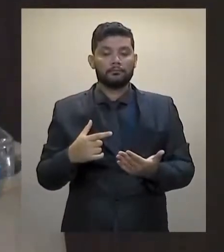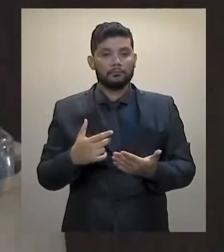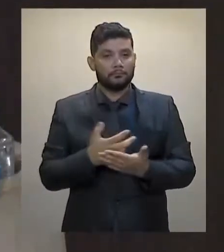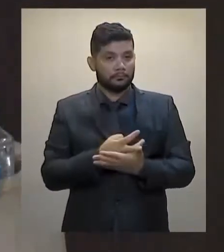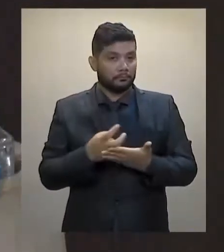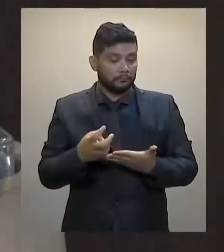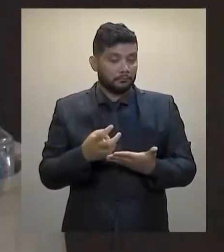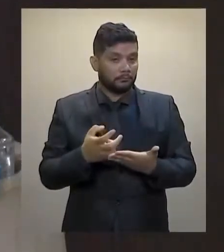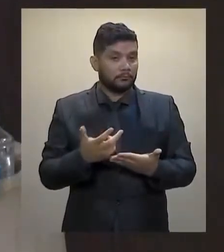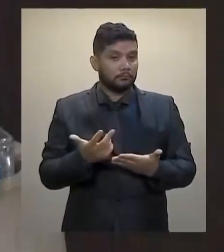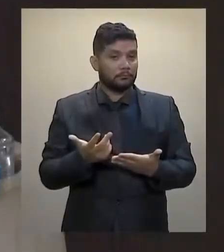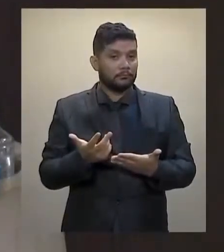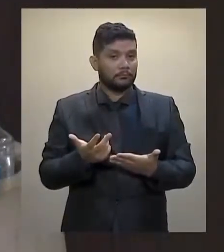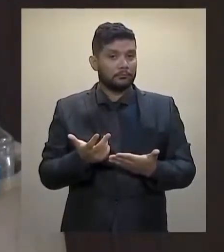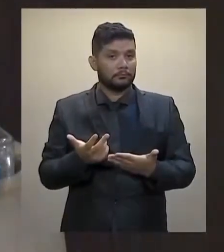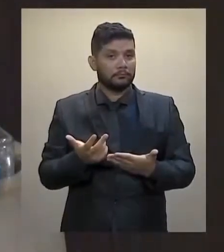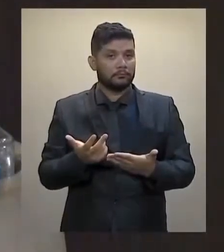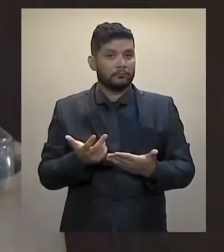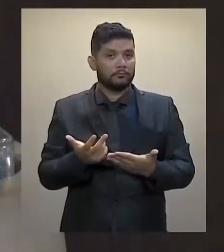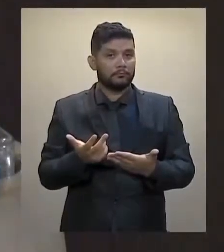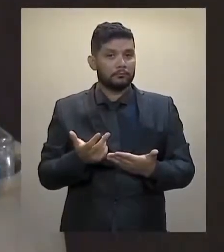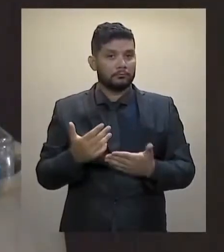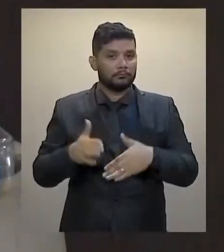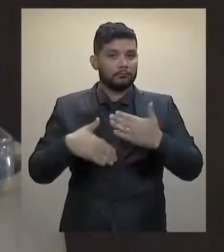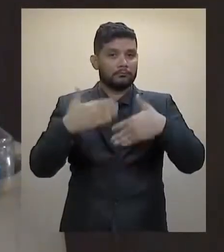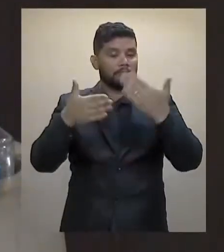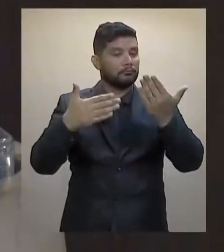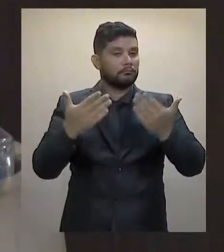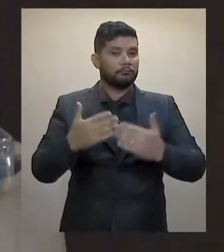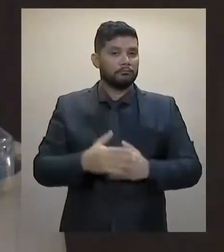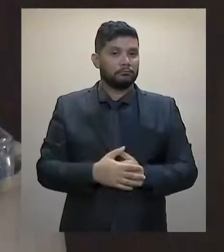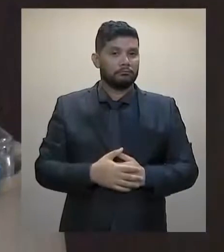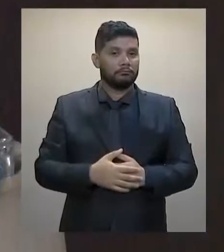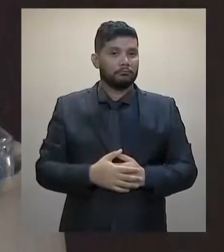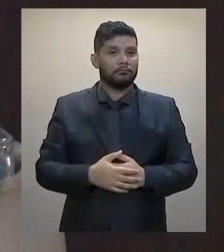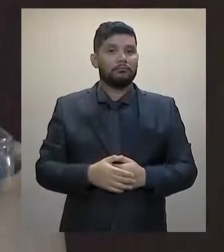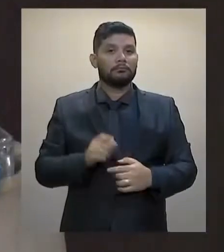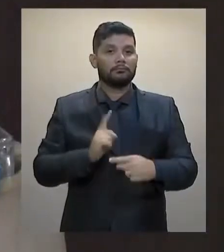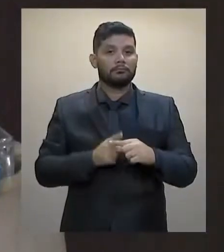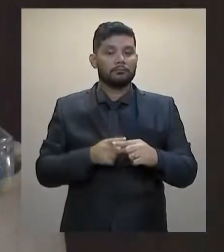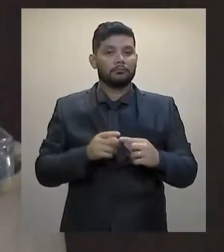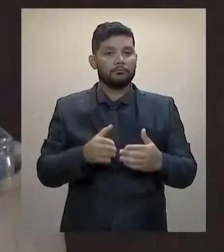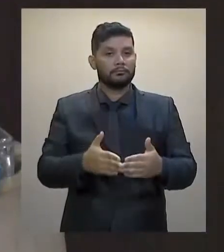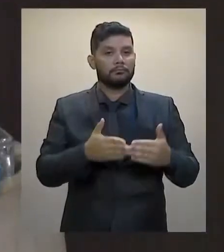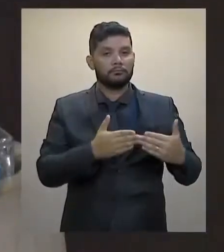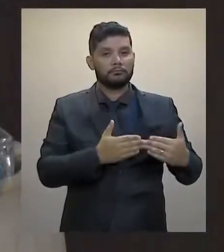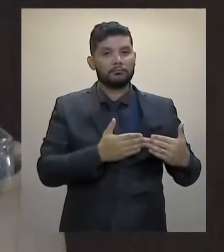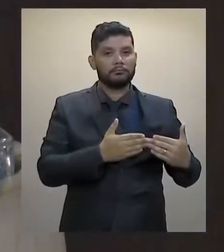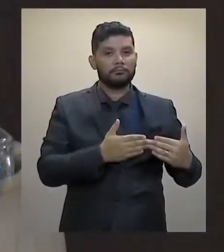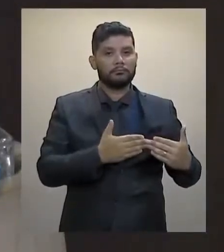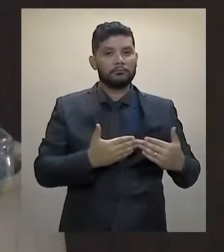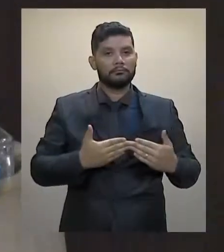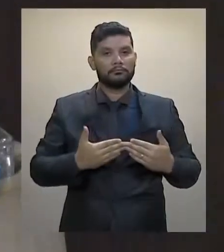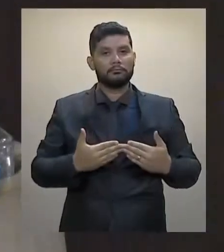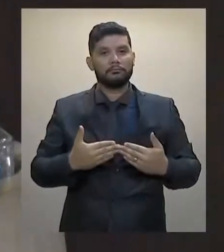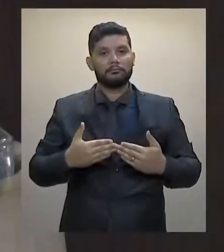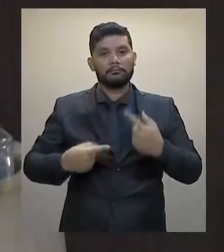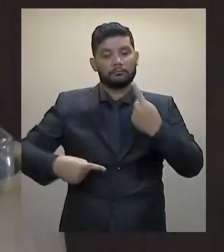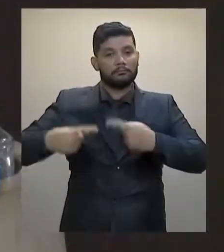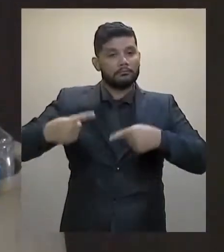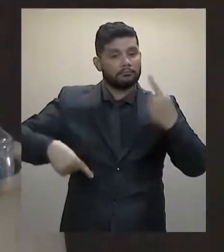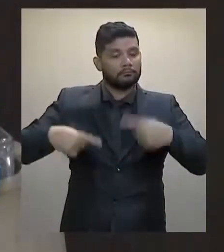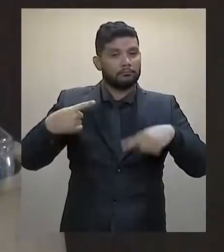exercício, eu não progrido. Por quê? Porque eu estou afastado para o exercício do mandato eletivo e